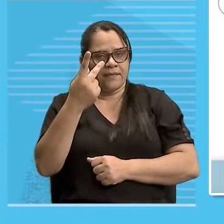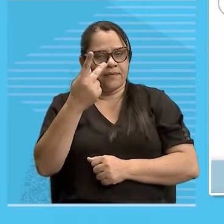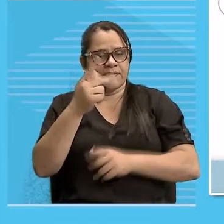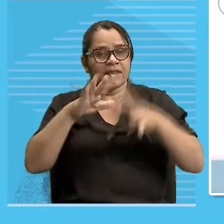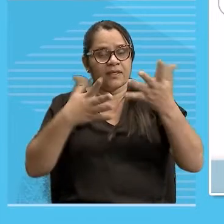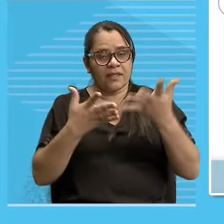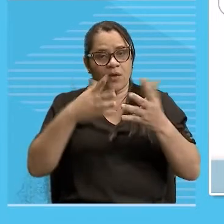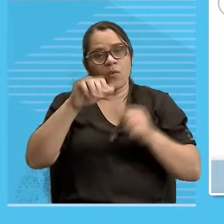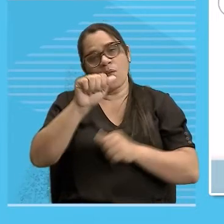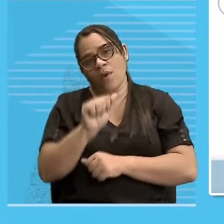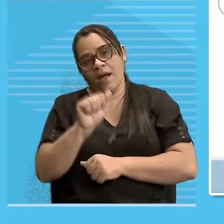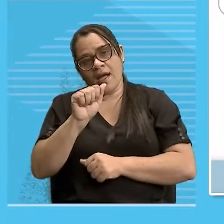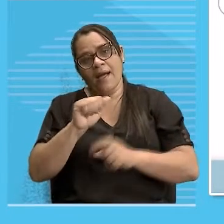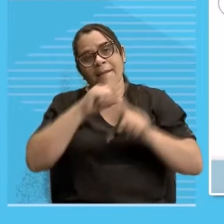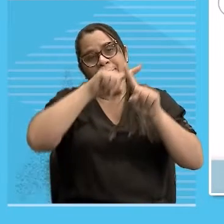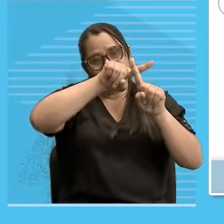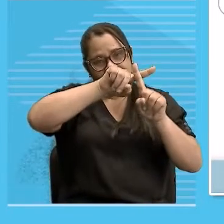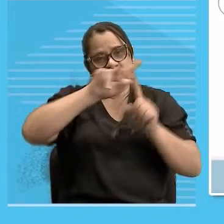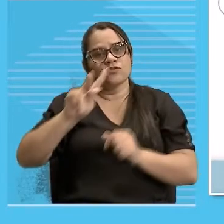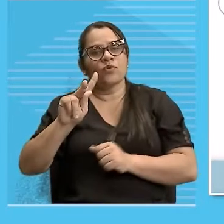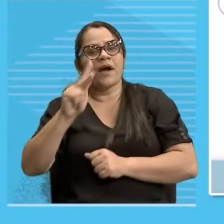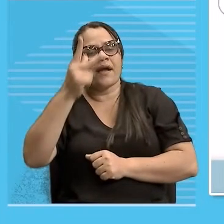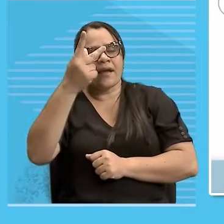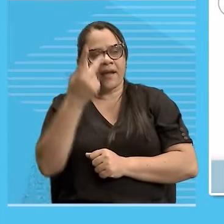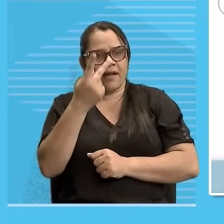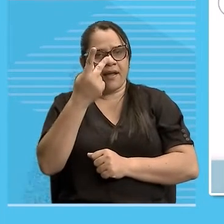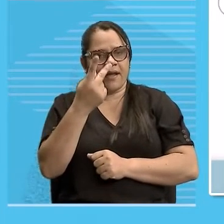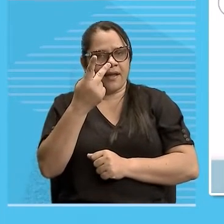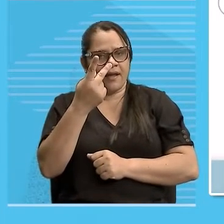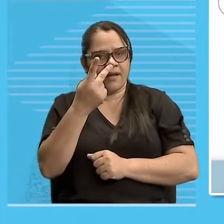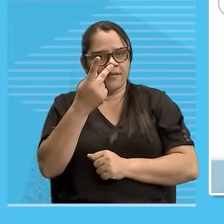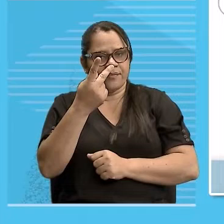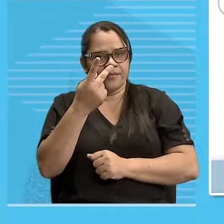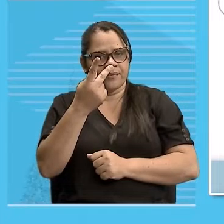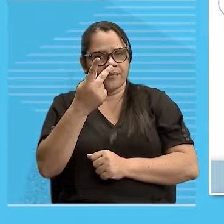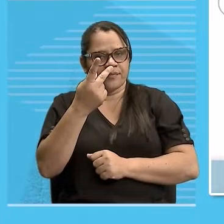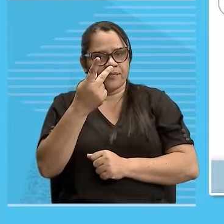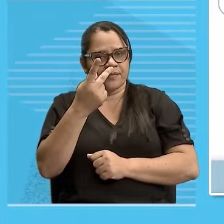oralidade ele foi puxado. Não foi só, ah, foi, ah.